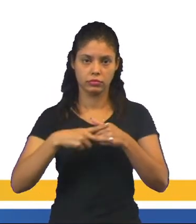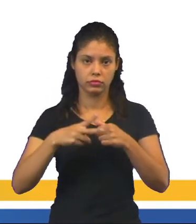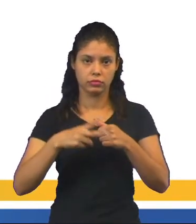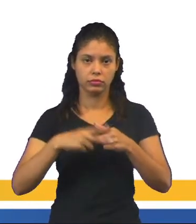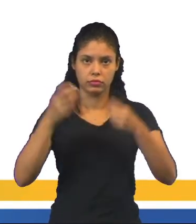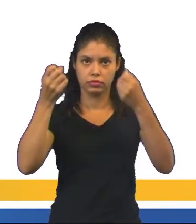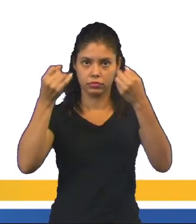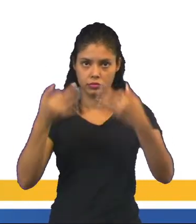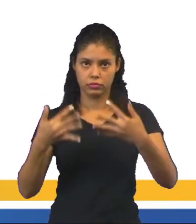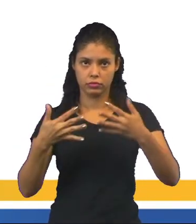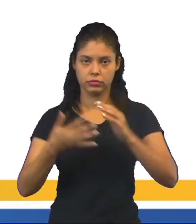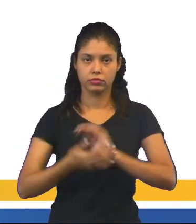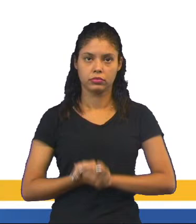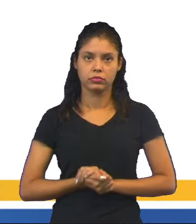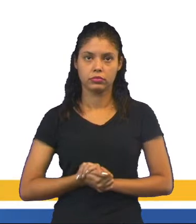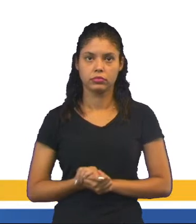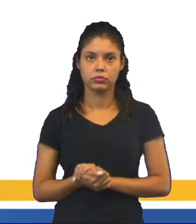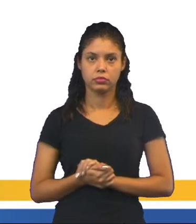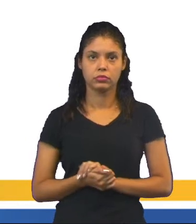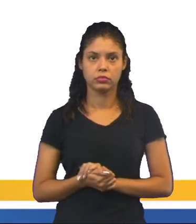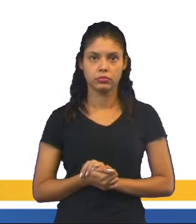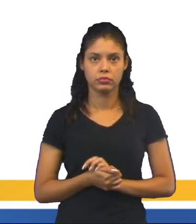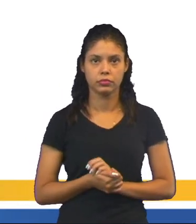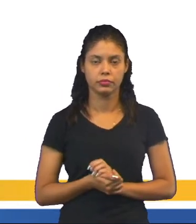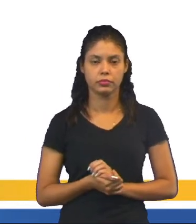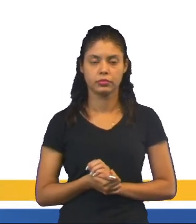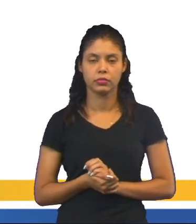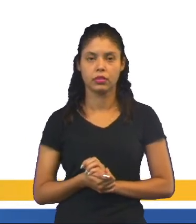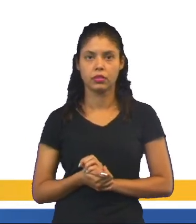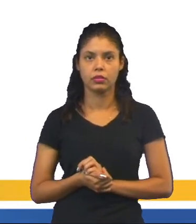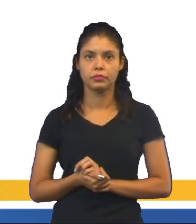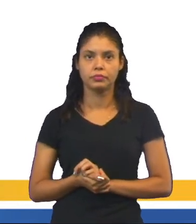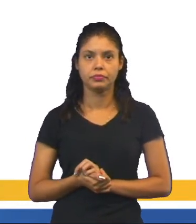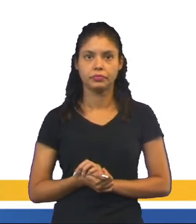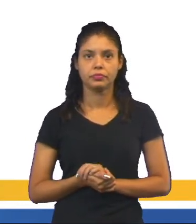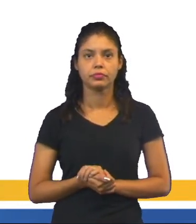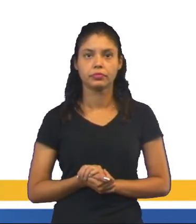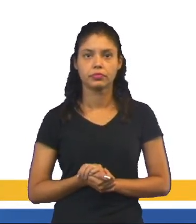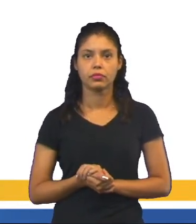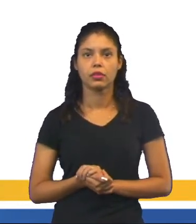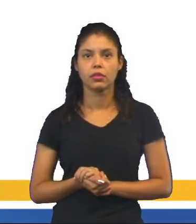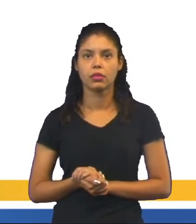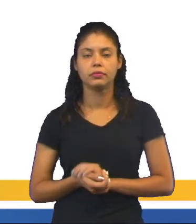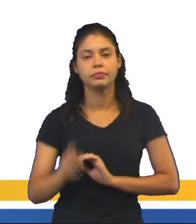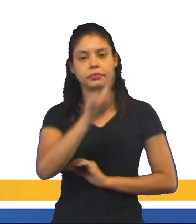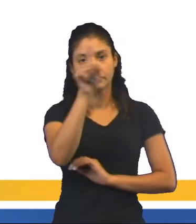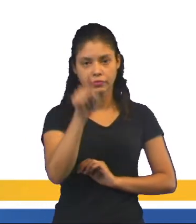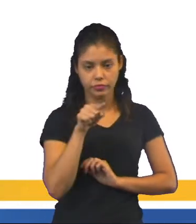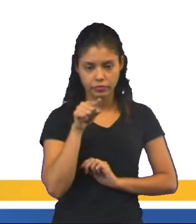Explicou, do verbo explicar, que também vai indicar lá uma explicação.